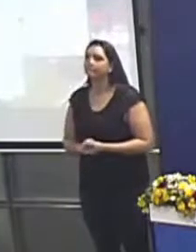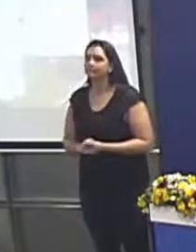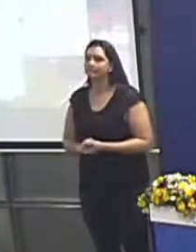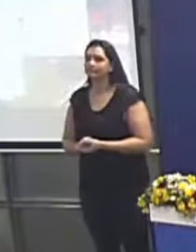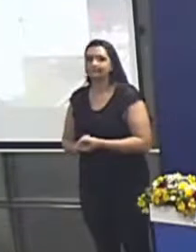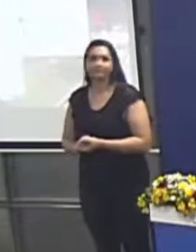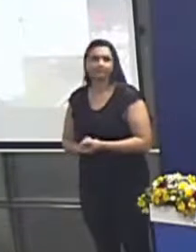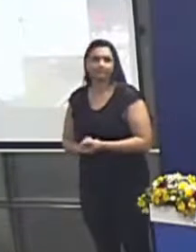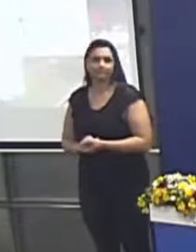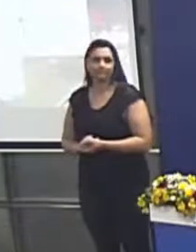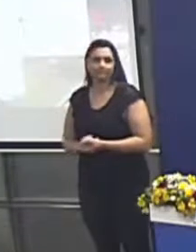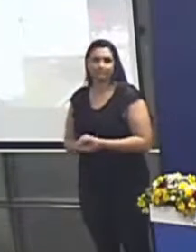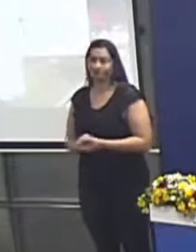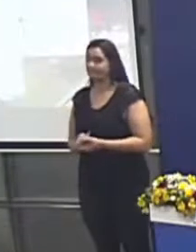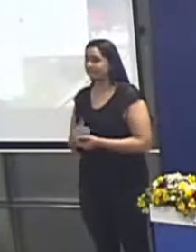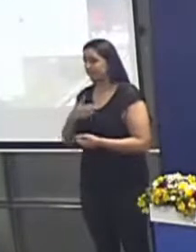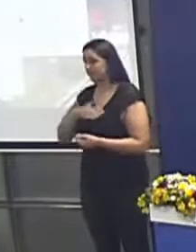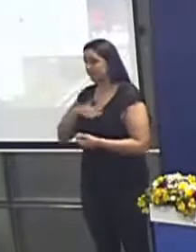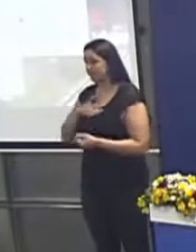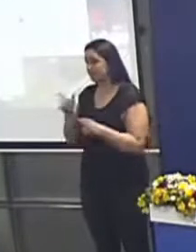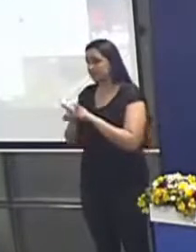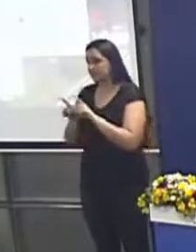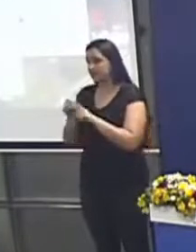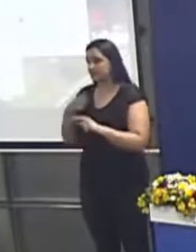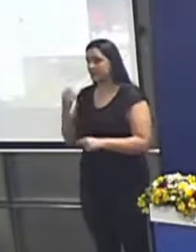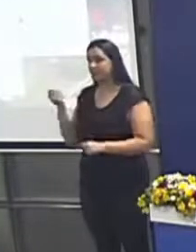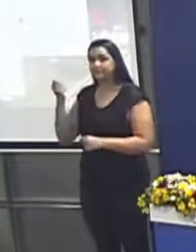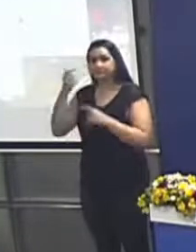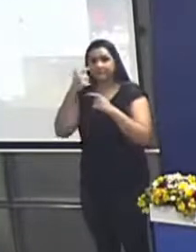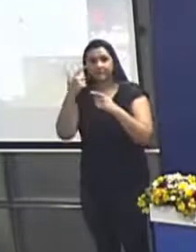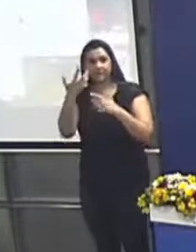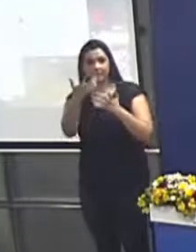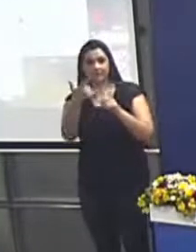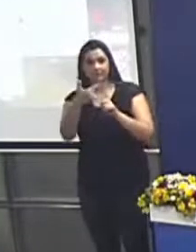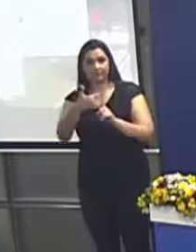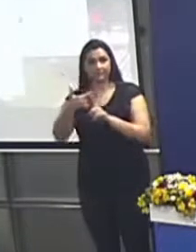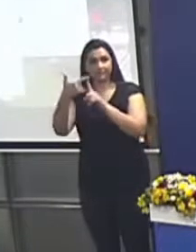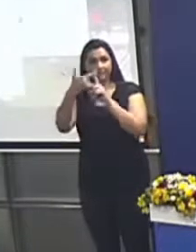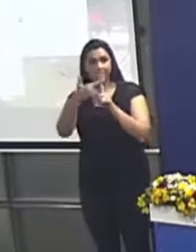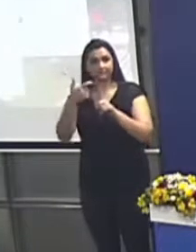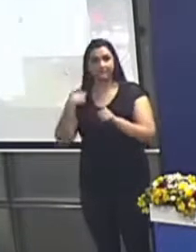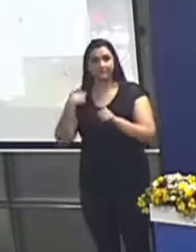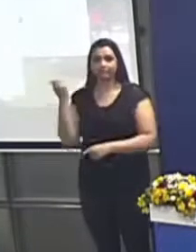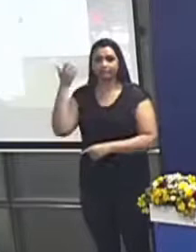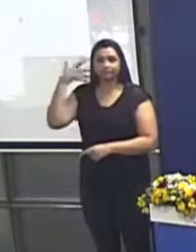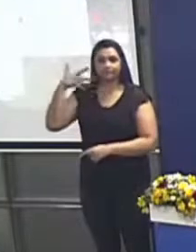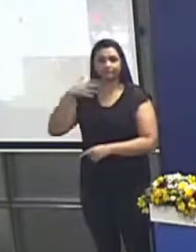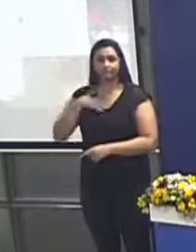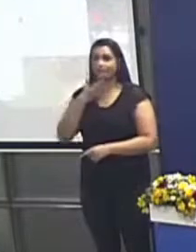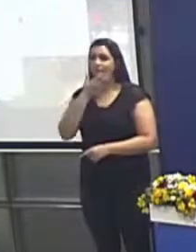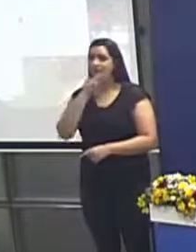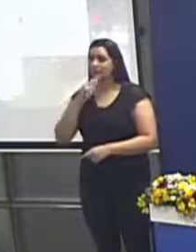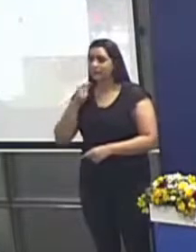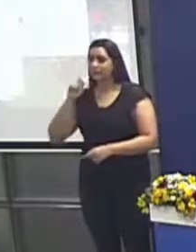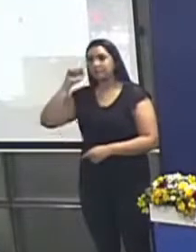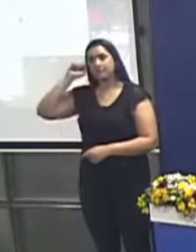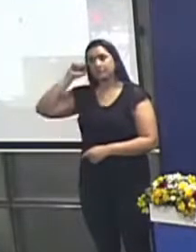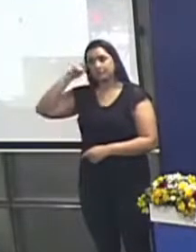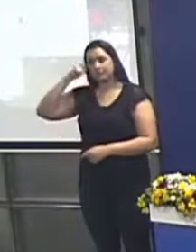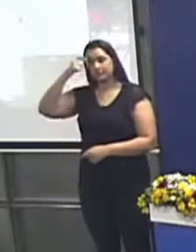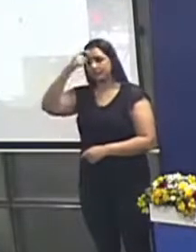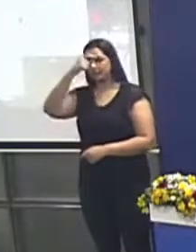gostaria, seguindo a linha da autodescrição também, para aqueles que nos acompanham por outros modos, eu sou um homem